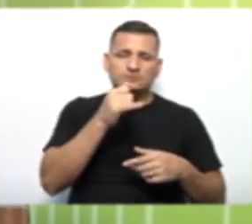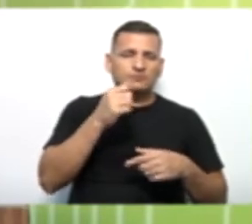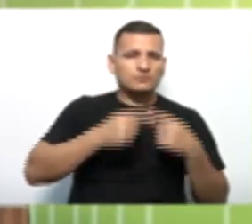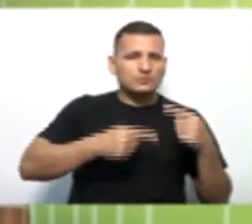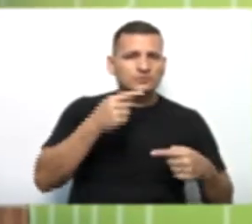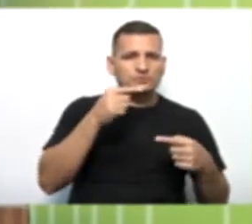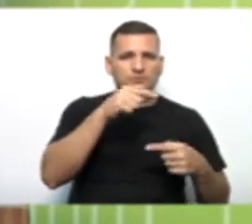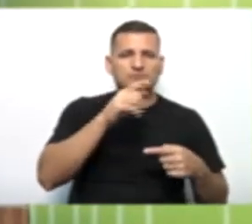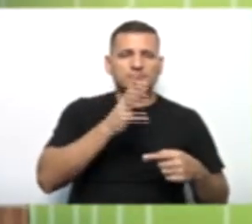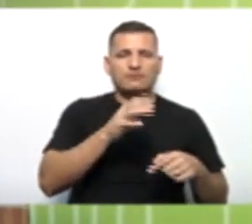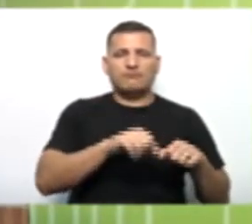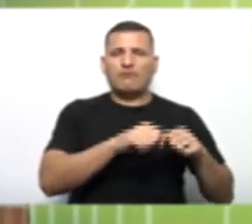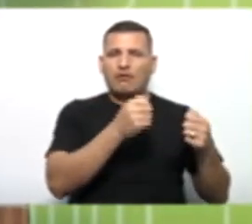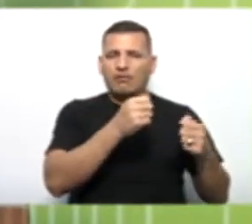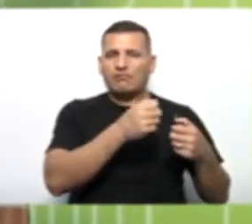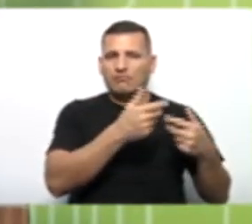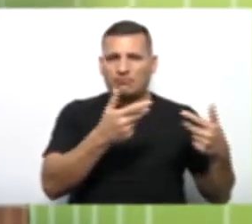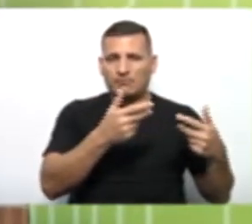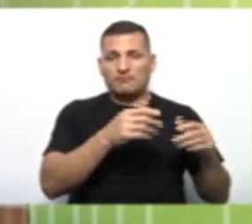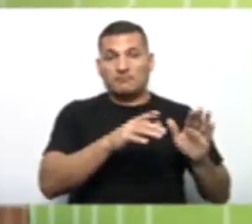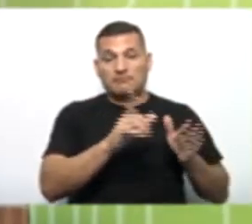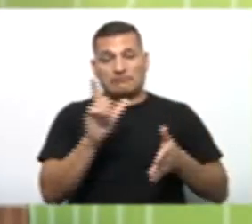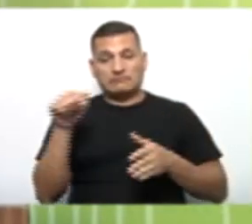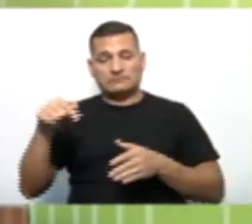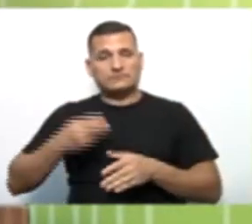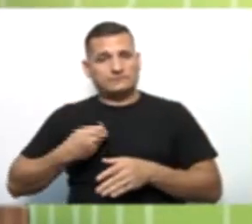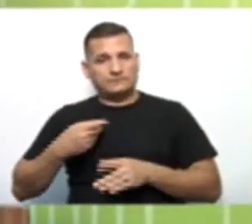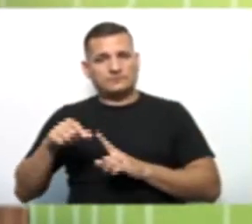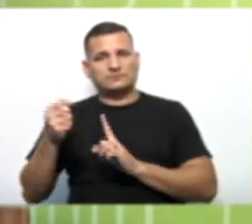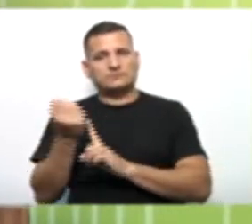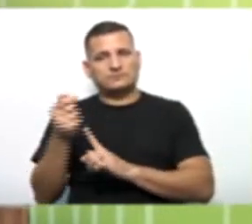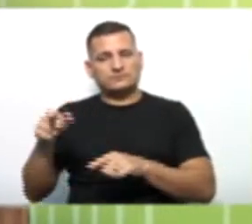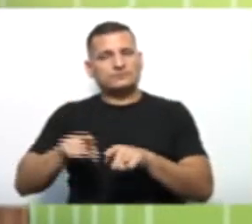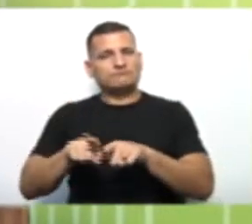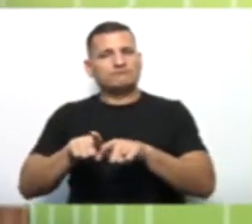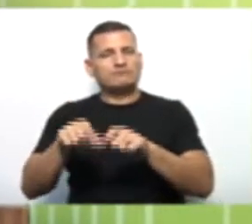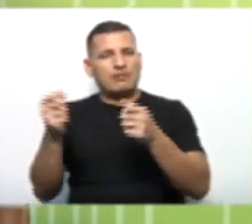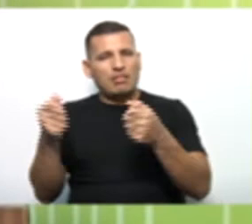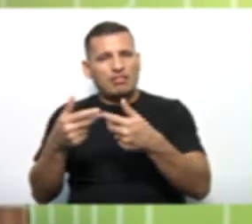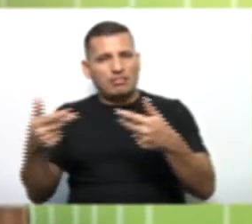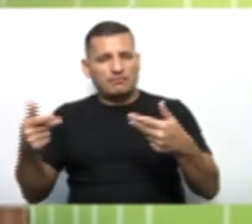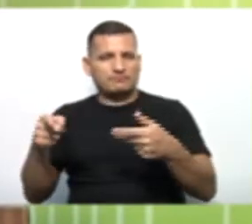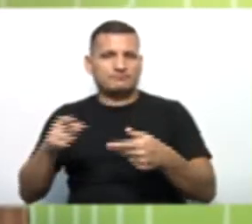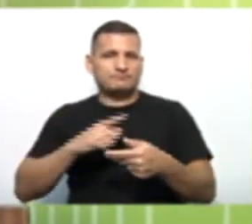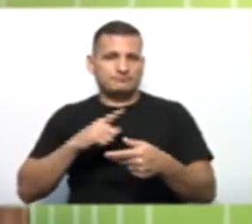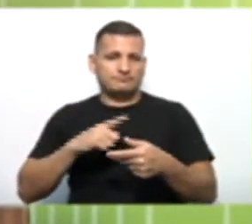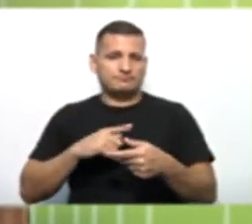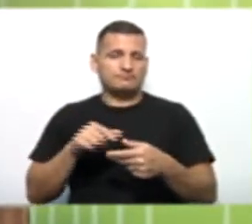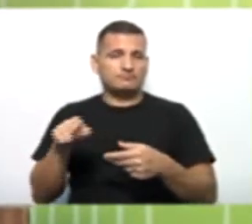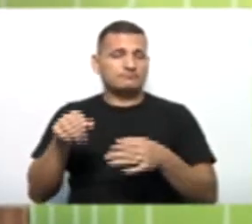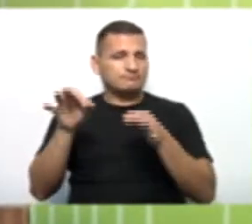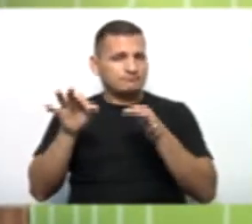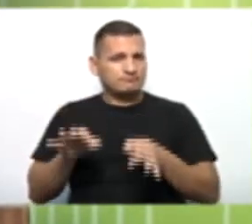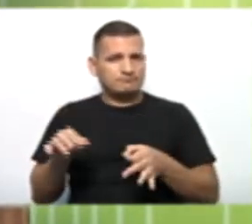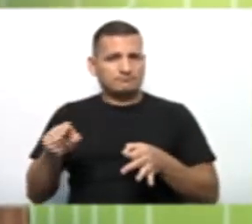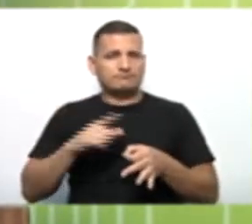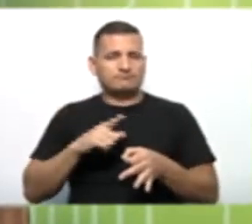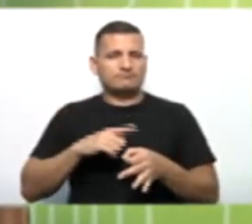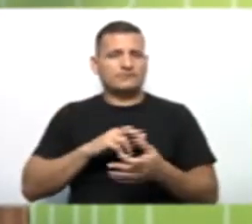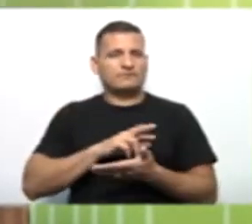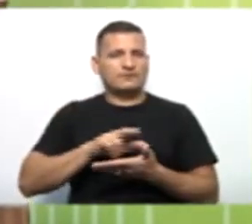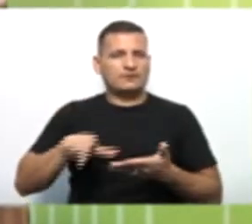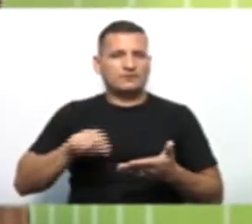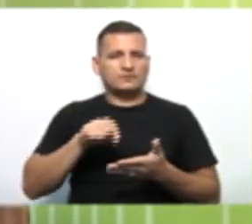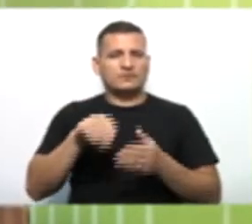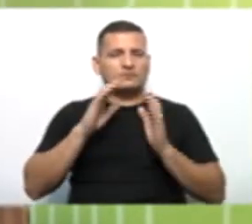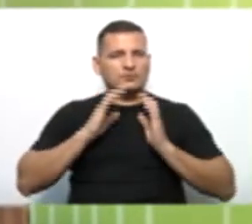mas ele já ficou roupinha no seu dia a dia antes de entrar na esfera política com certeza ele deve ter tido vários desvios